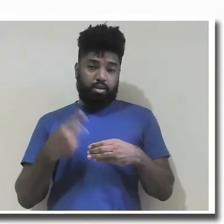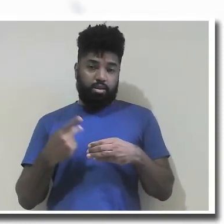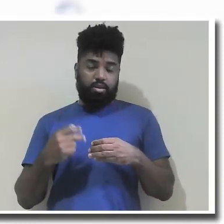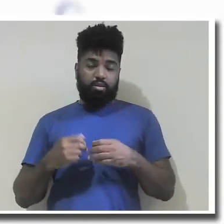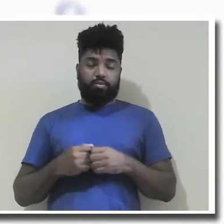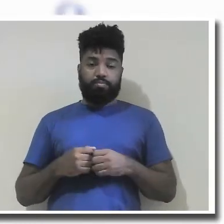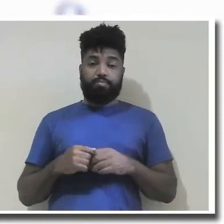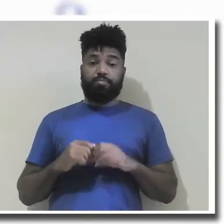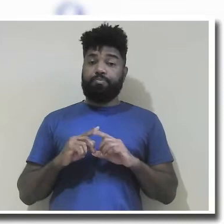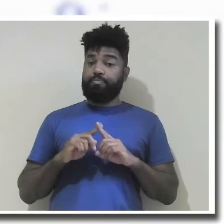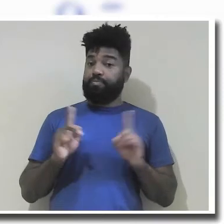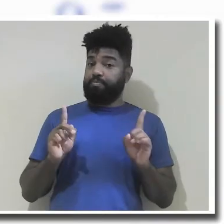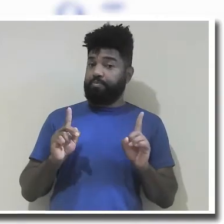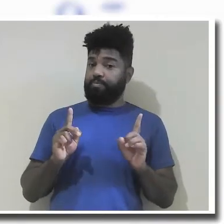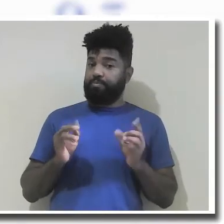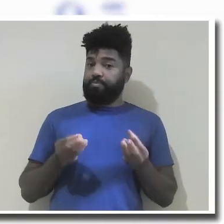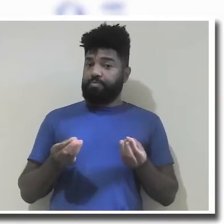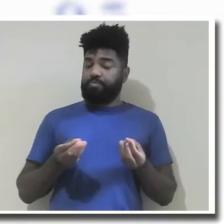porém